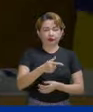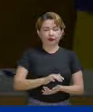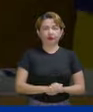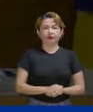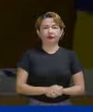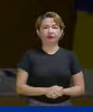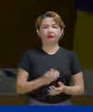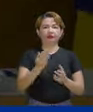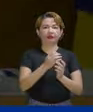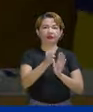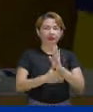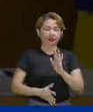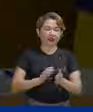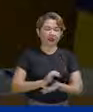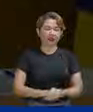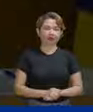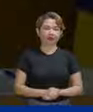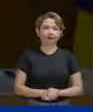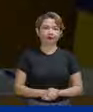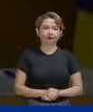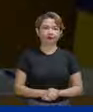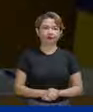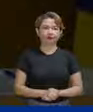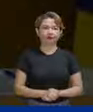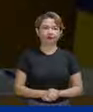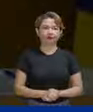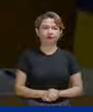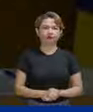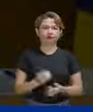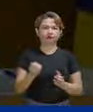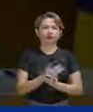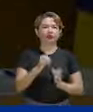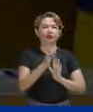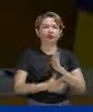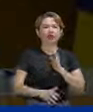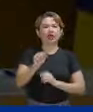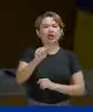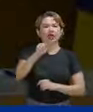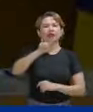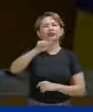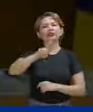601.389/2022, embargo de declaração no embargo de declaração no embargo de declaração na AGE